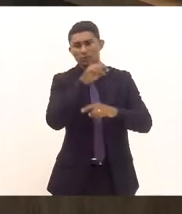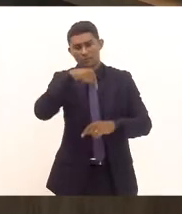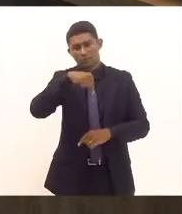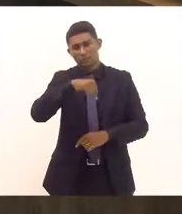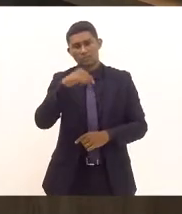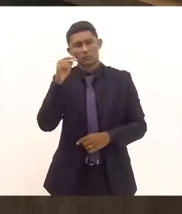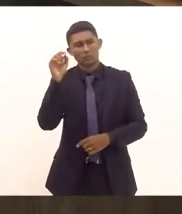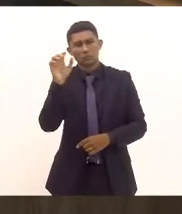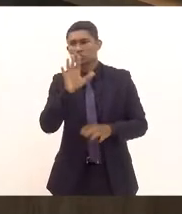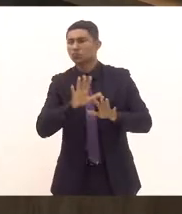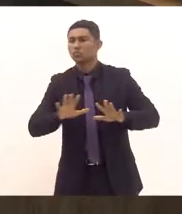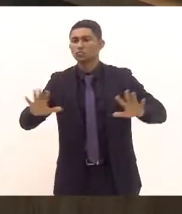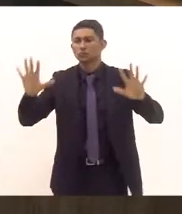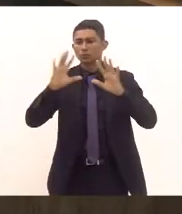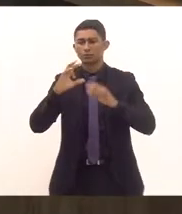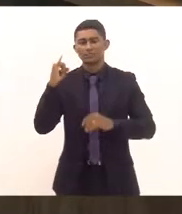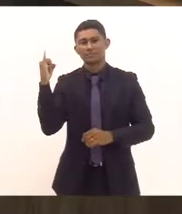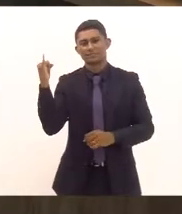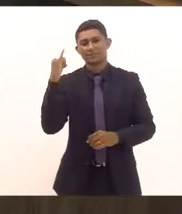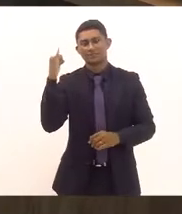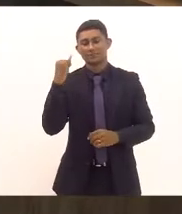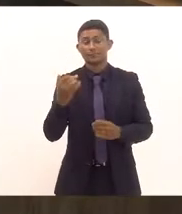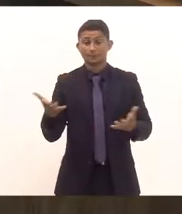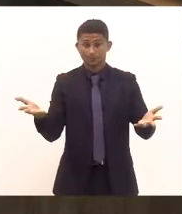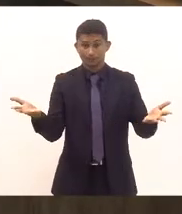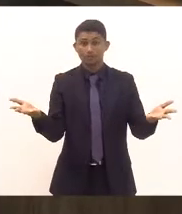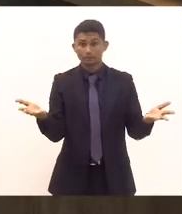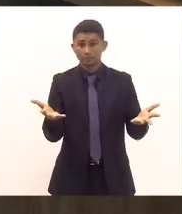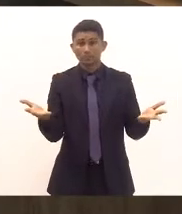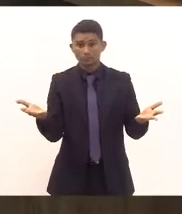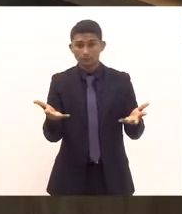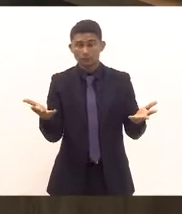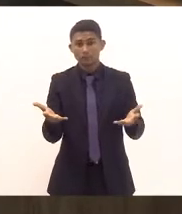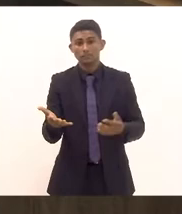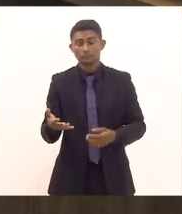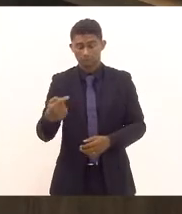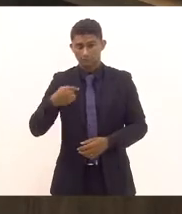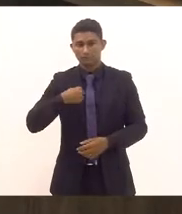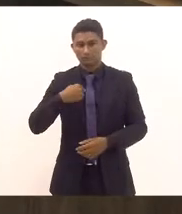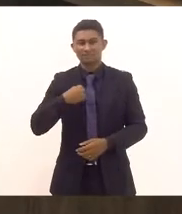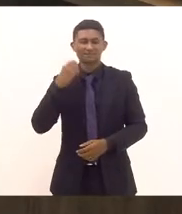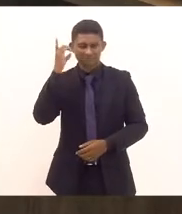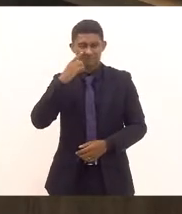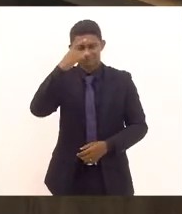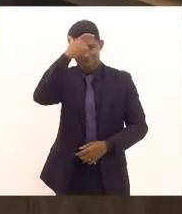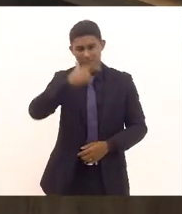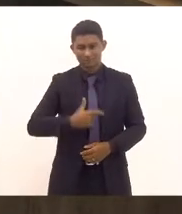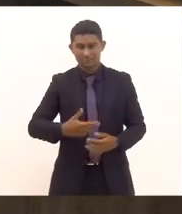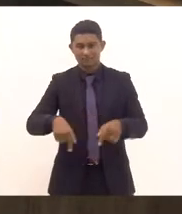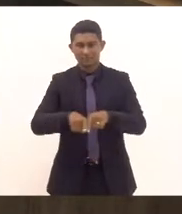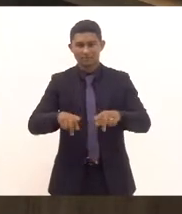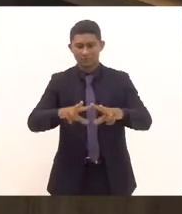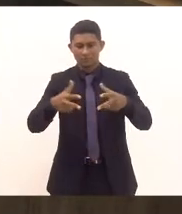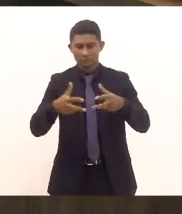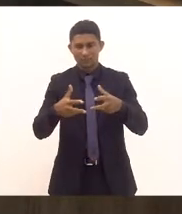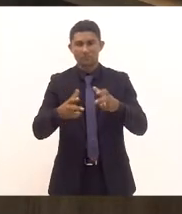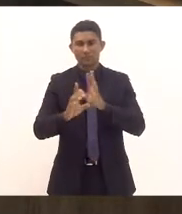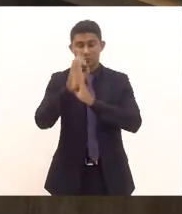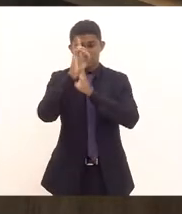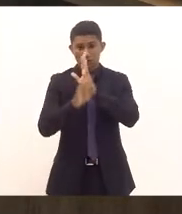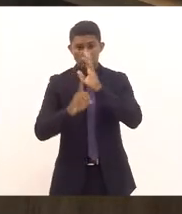nós um importante reconhecimento hoje Deputado Márcio Pacheco nosso mandato O Que São Direitos Humanos